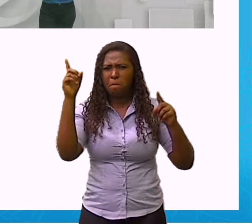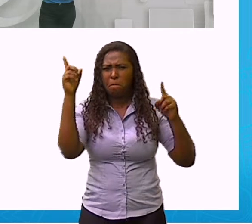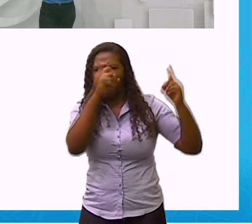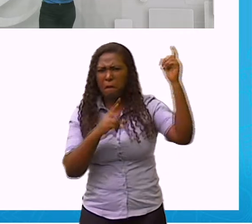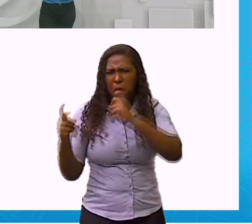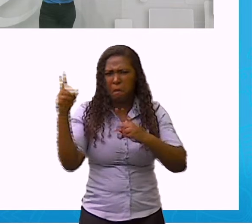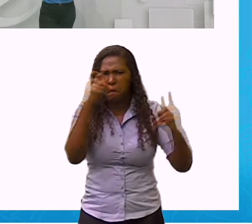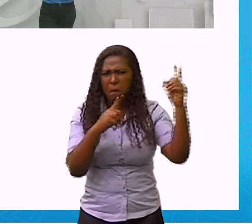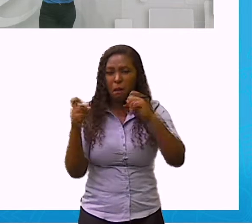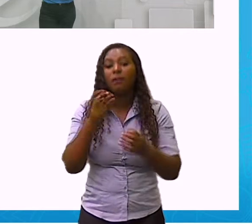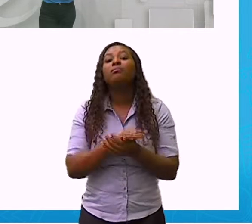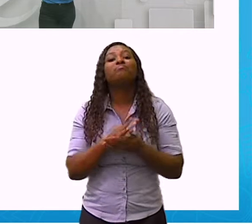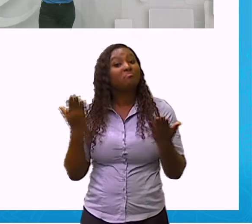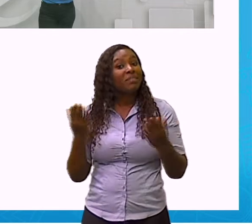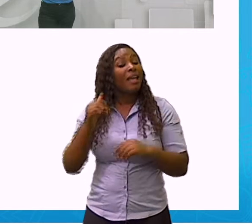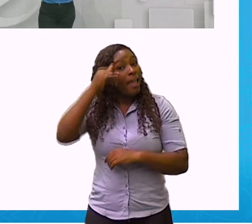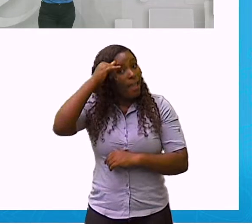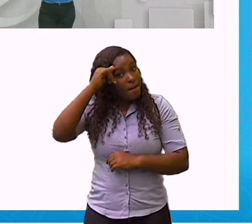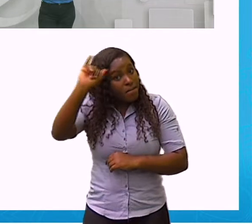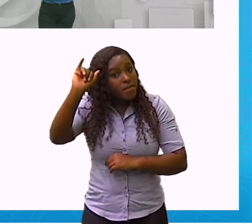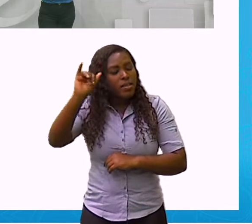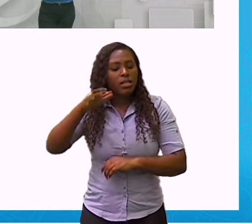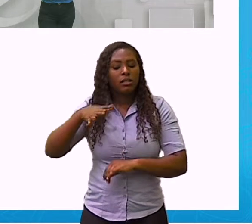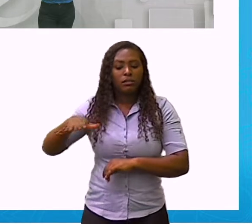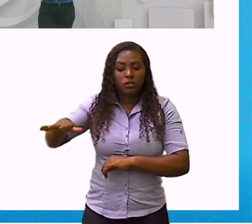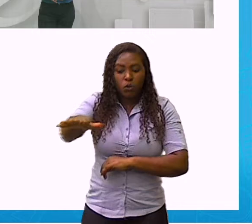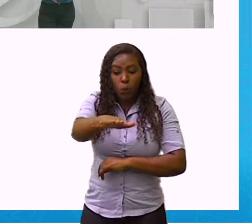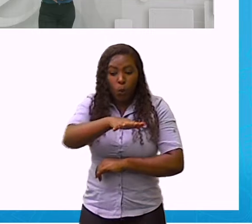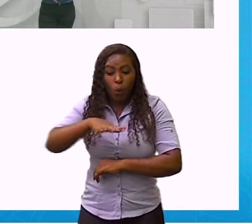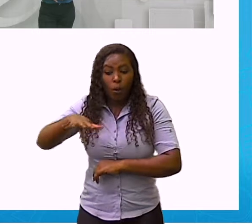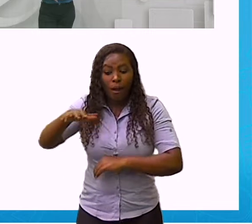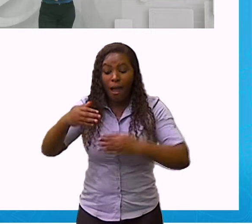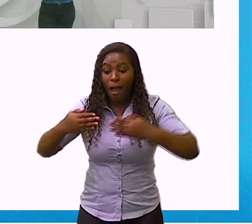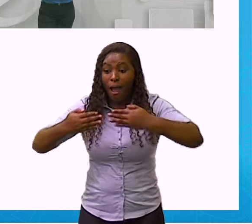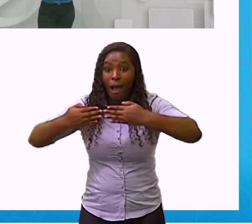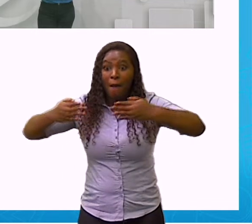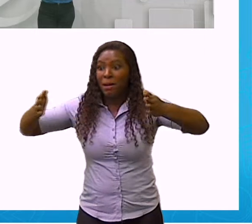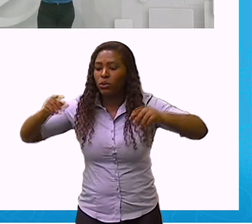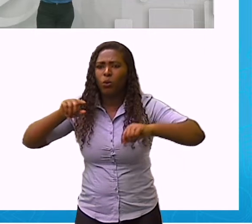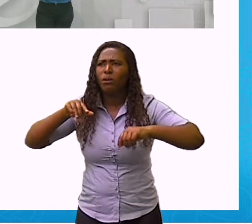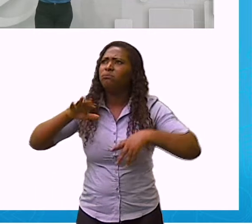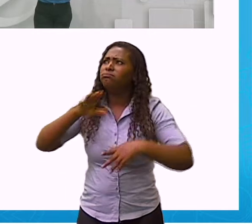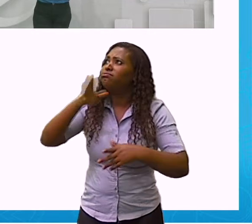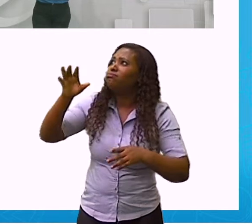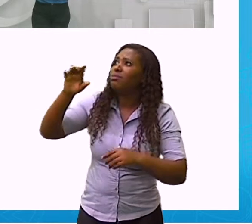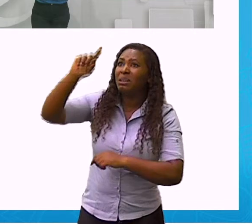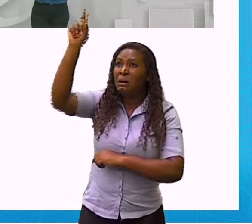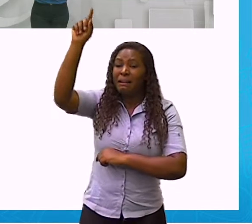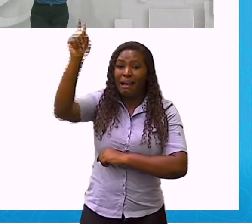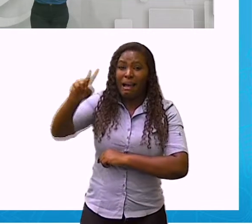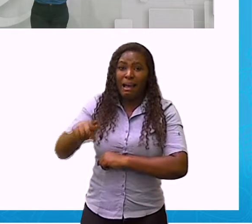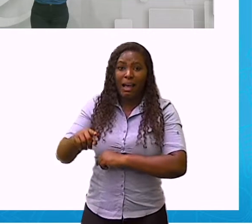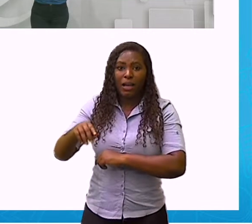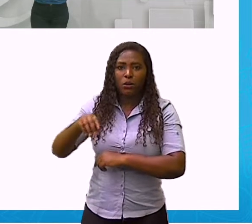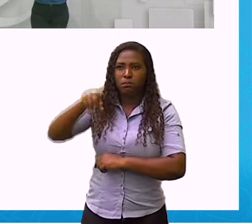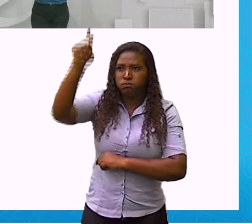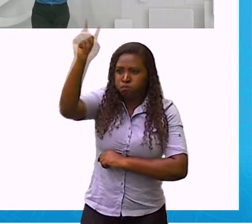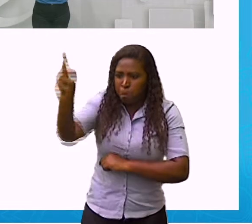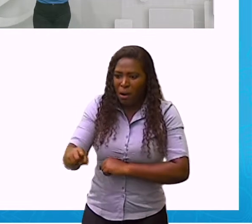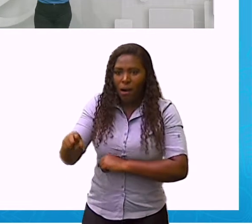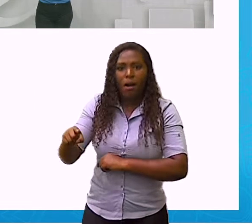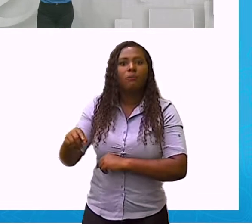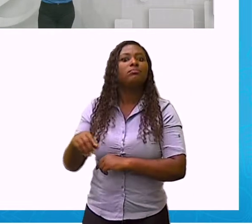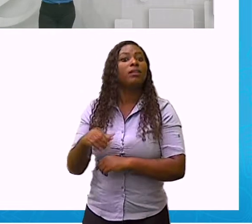abertas, áreas elevadas ou debaixo de árvores. Você, como pedestre, né, se você